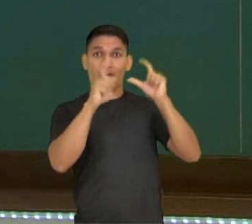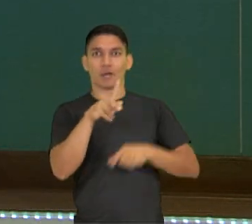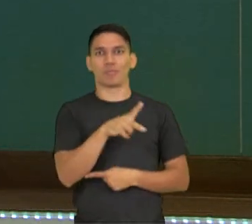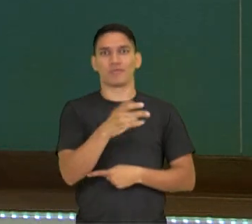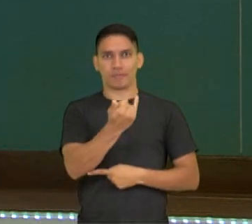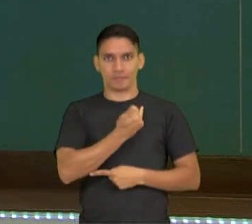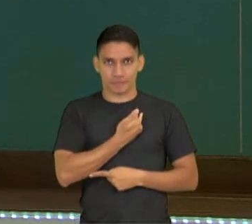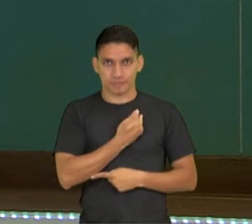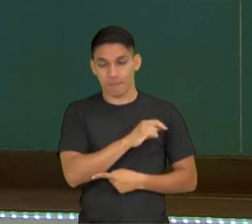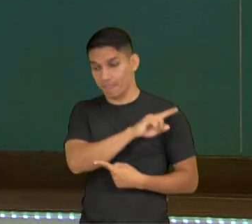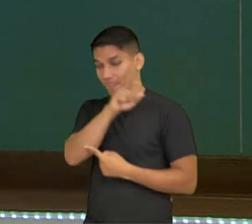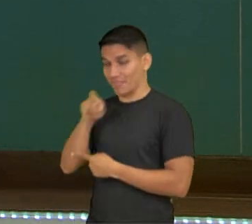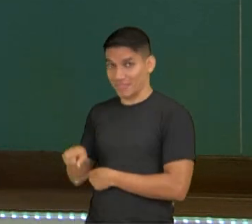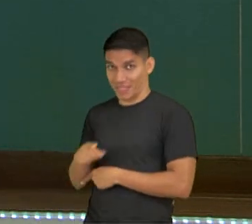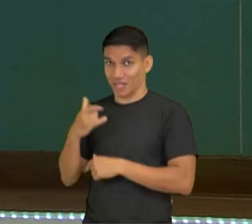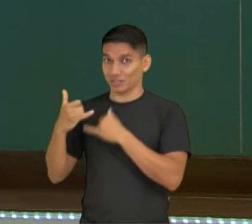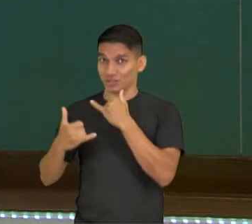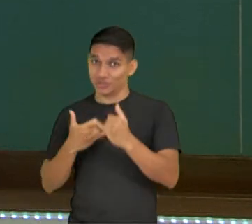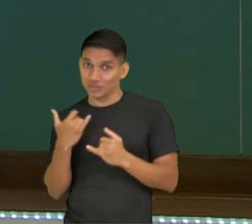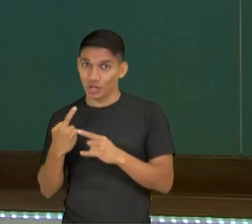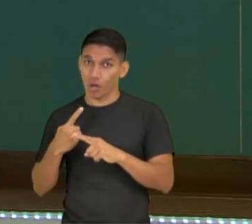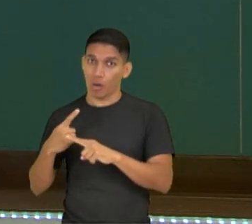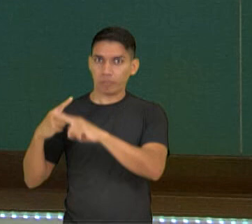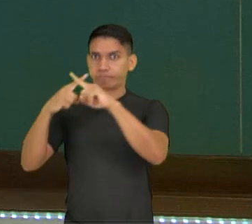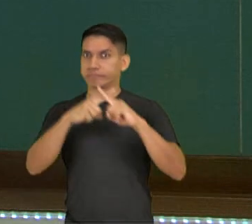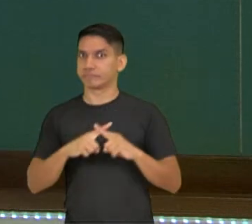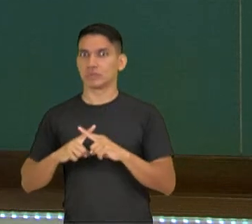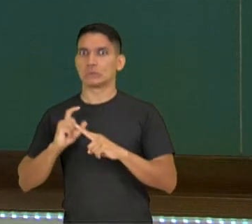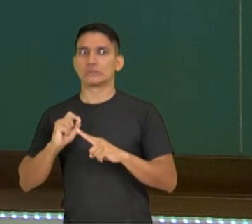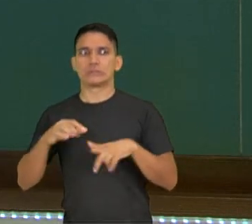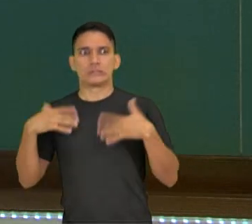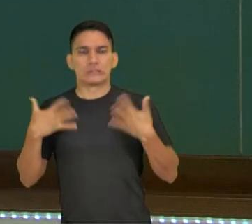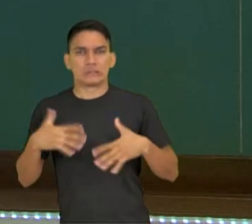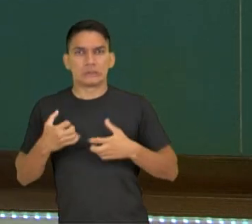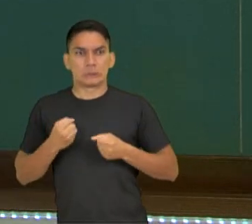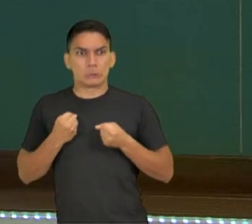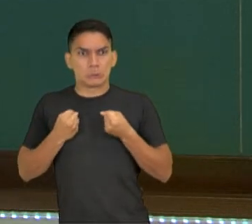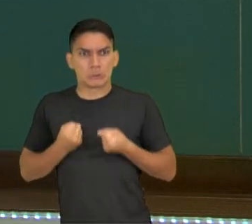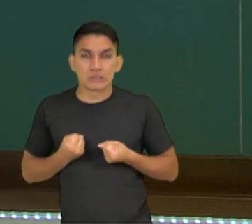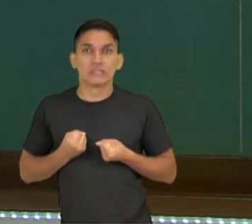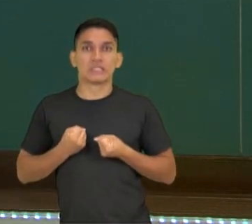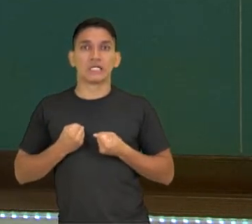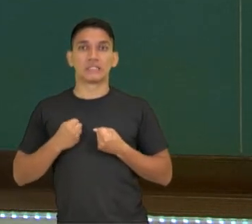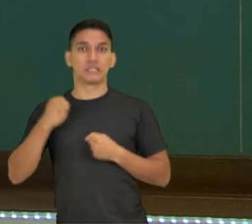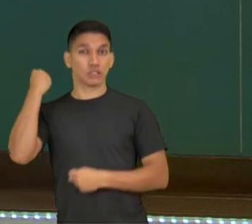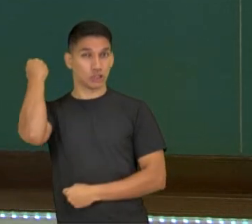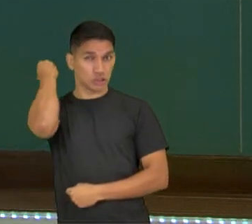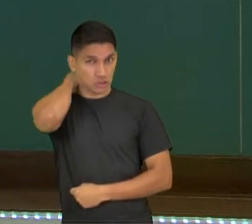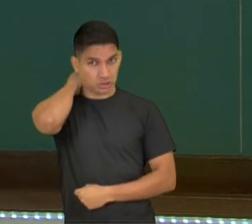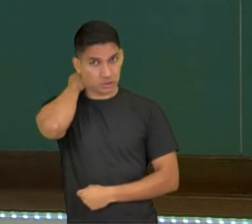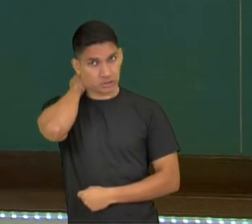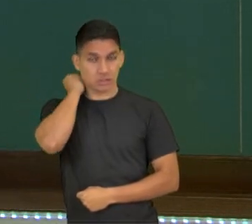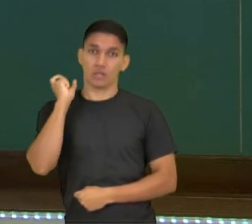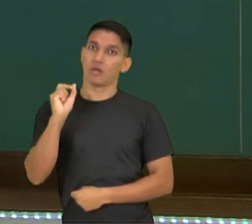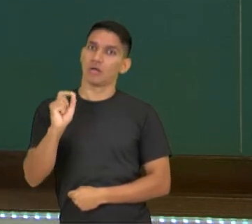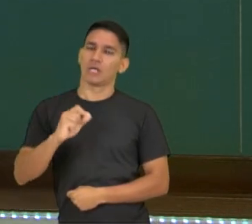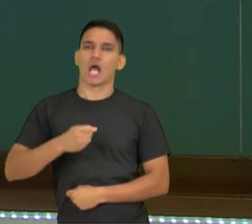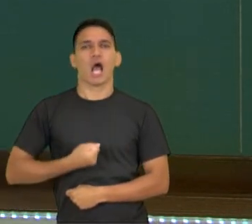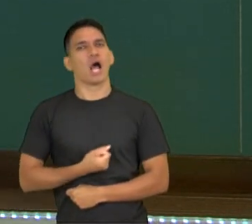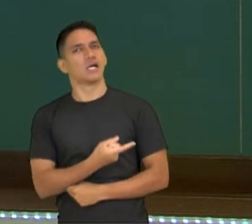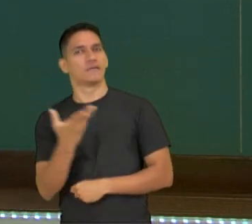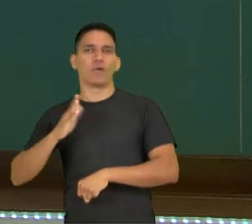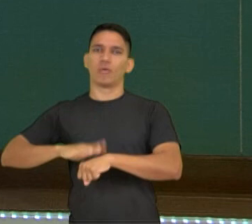dizendo. Aqui, o clima do jogo dos jogos competitivos é tensão e estresse. Então, você está,